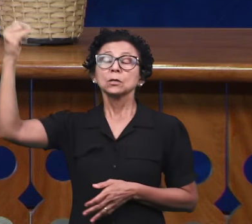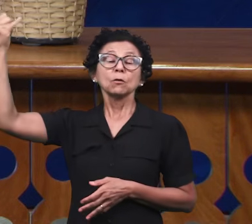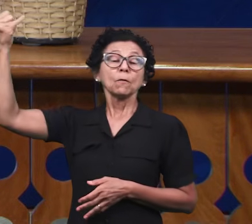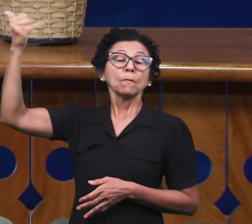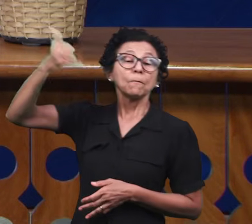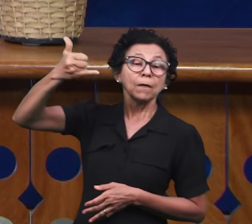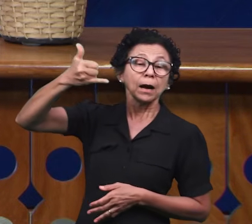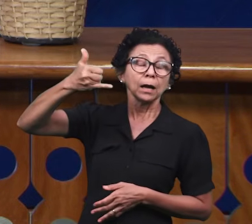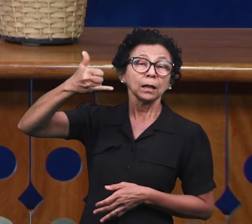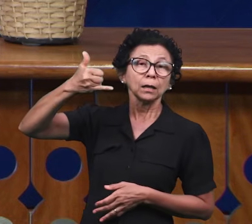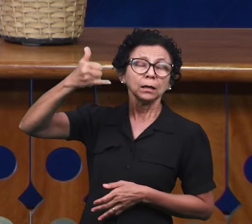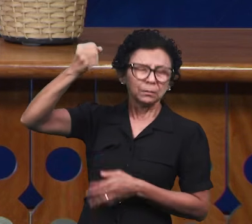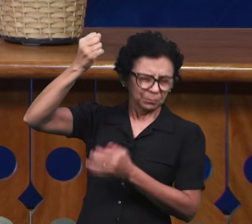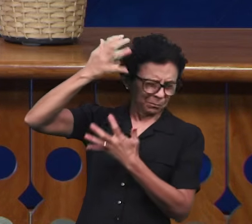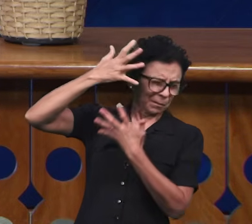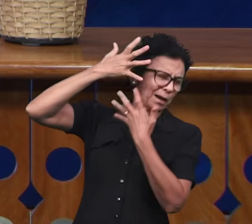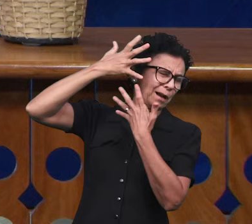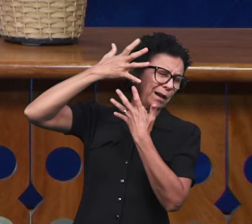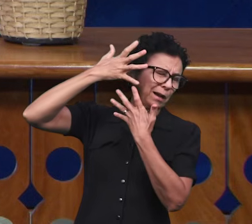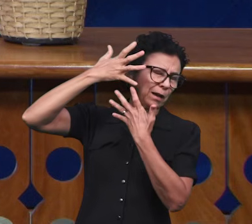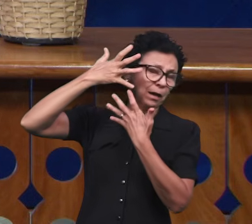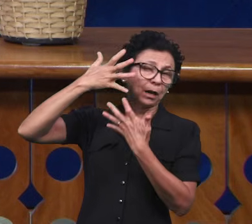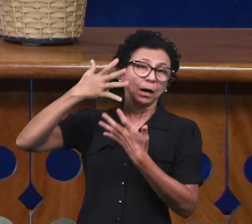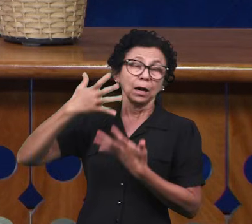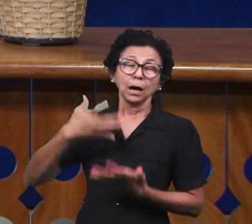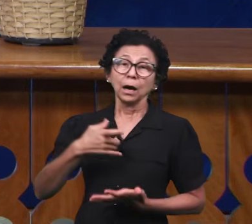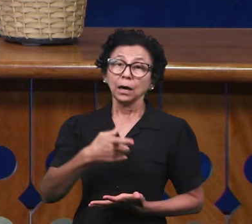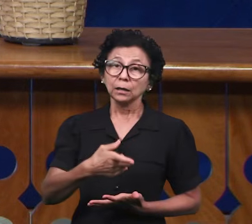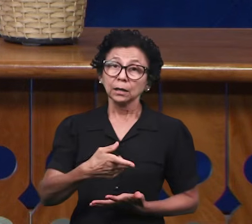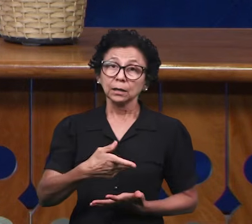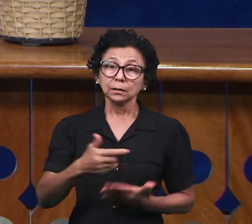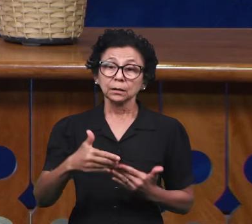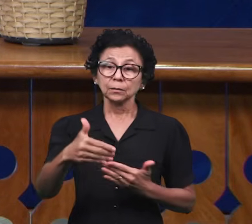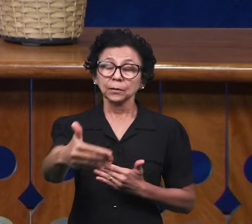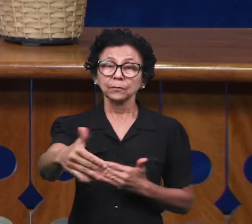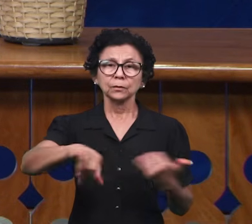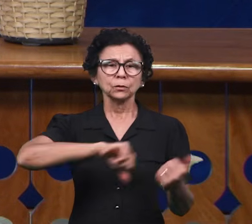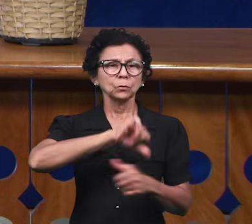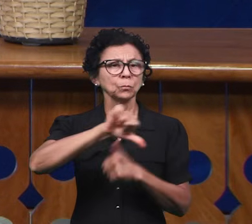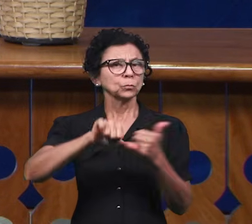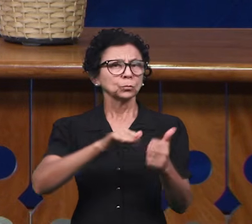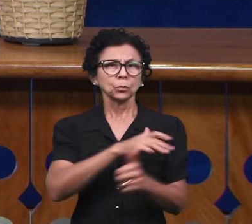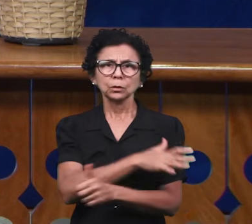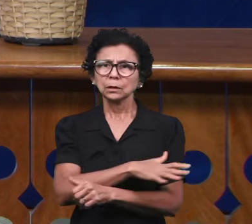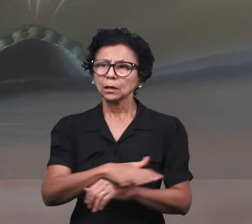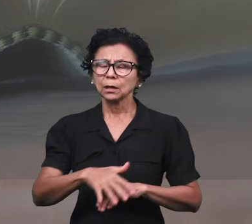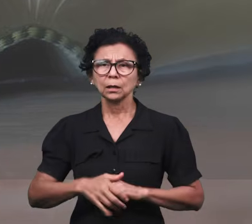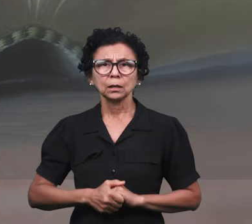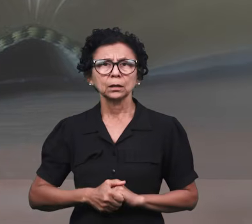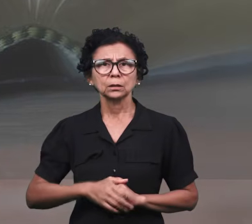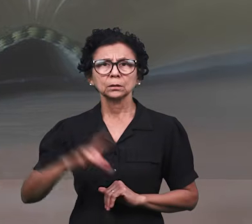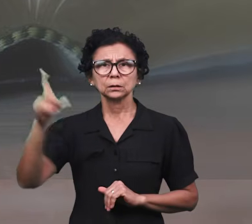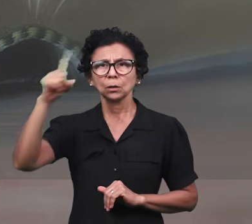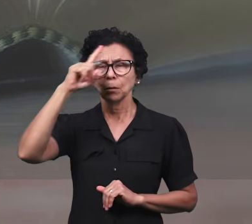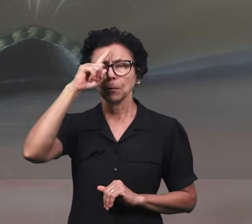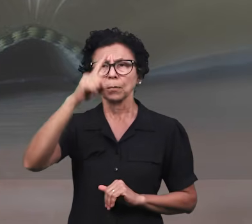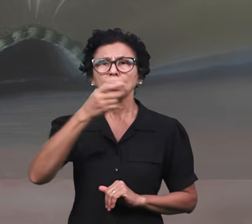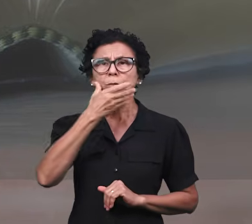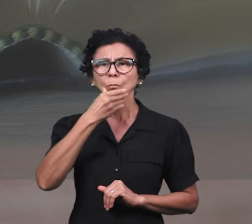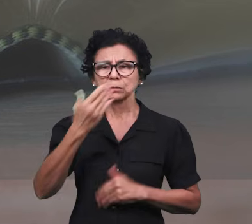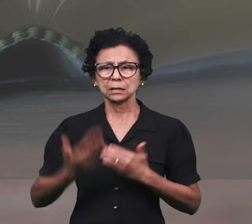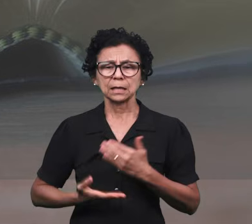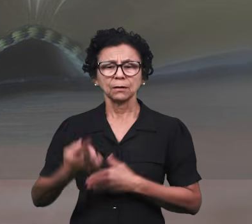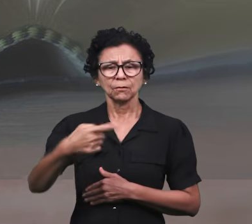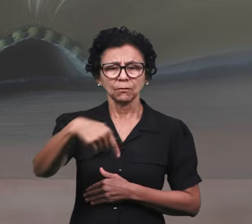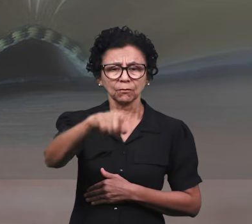Ananias ir lá orar por ele e muda completamente a vida de Paulo. Paulo agora, como um vaso escolhido,